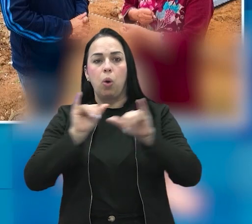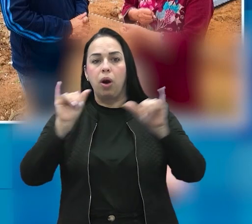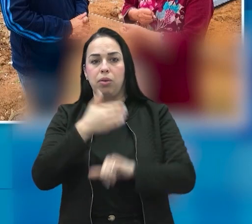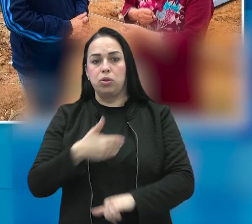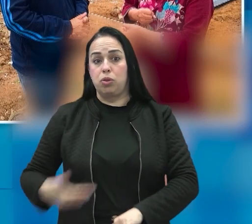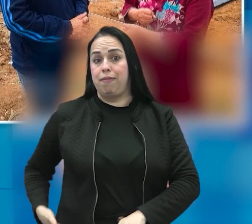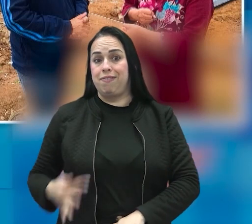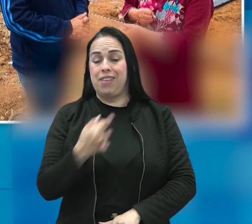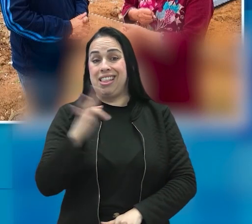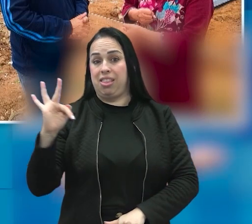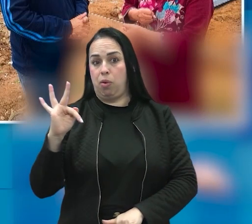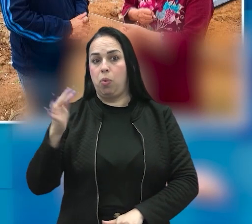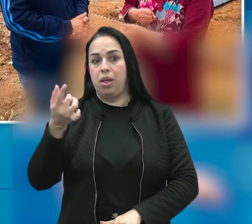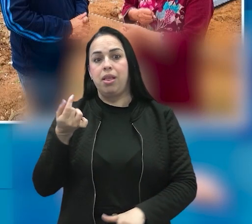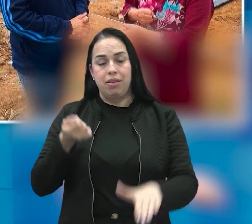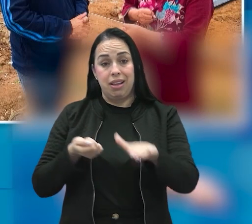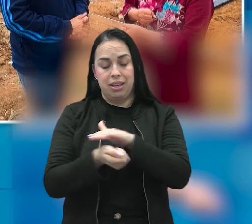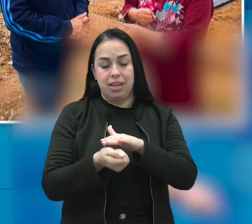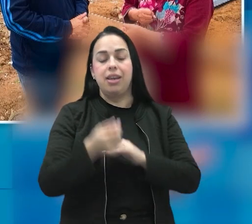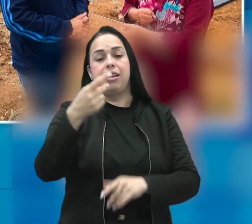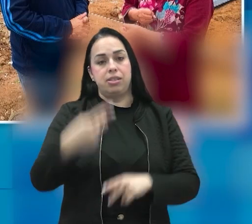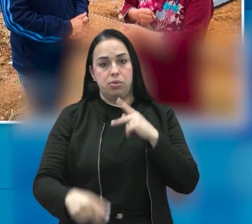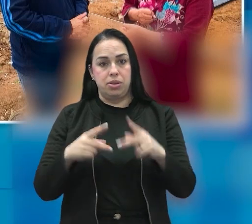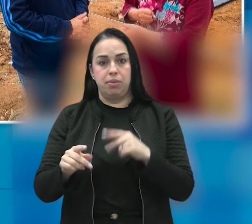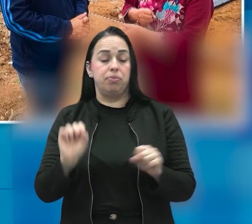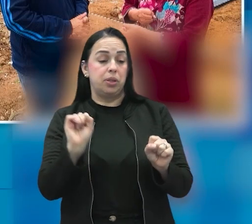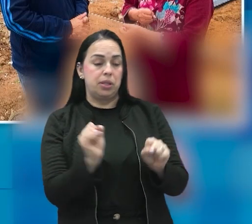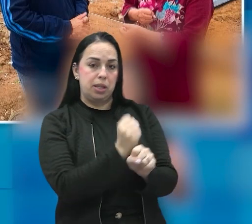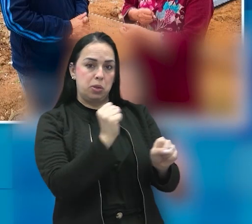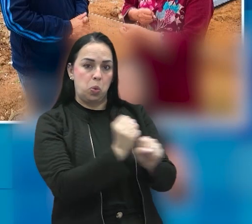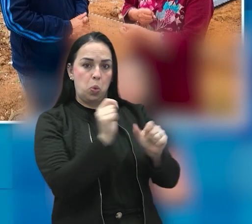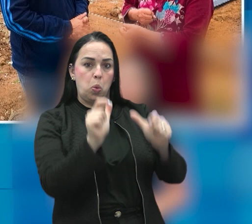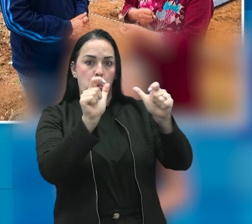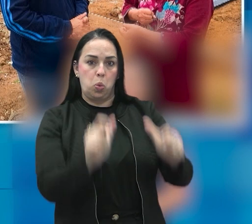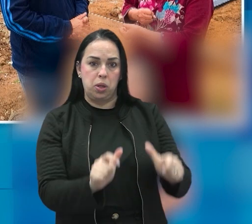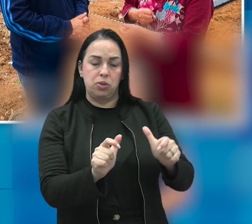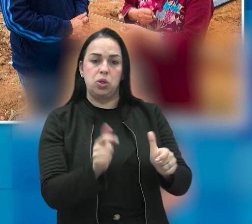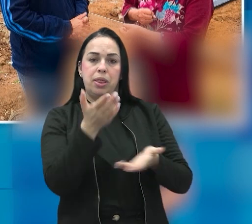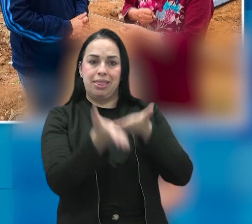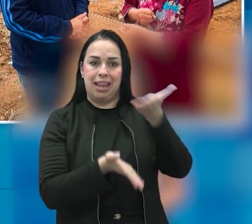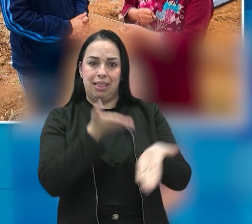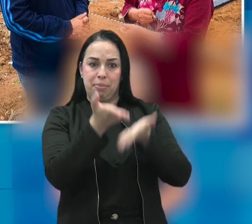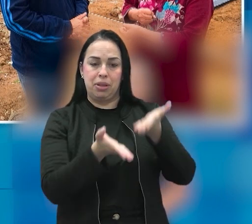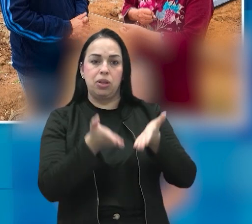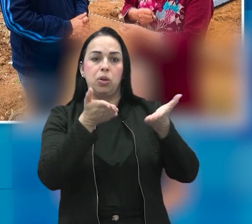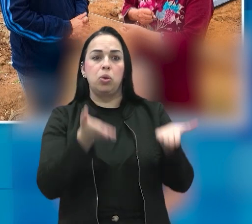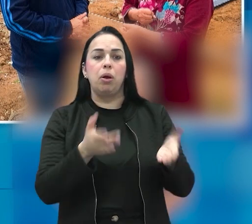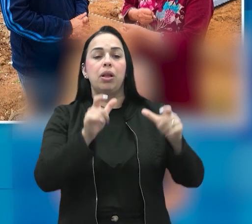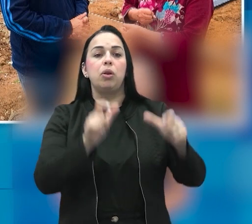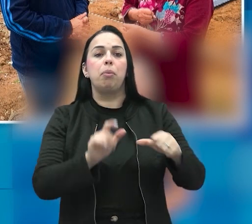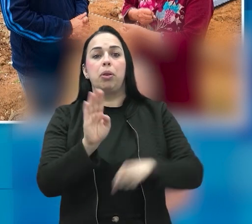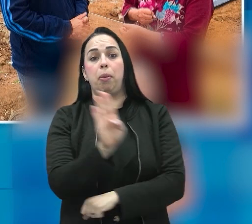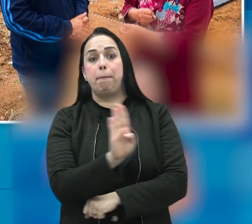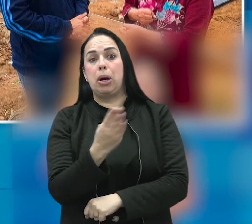do governo federal para São José dos Campos. Entre eles, a construção de um centro de reabilitação no bairro